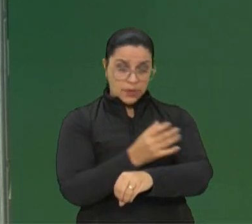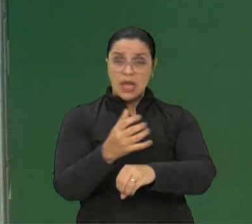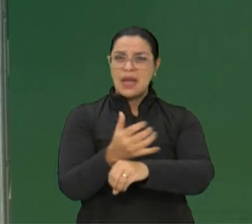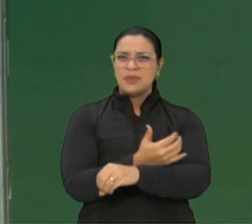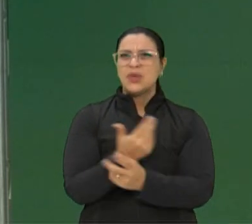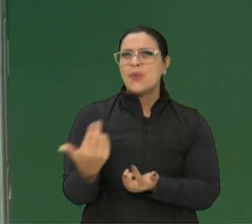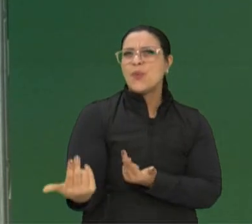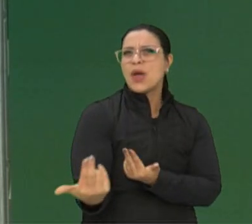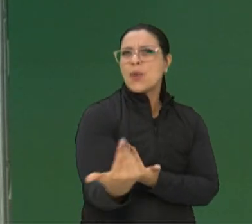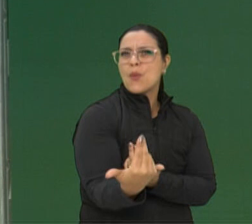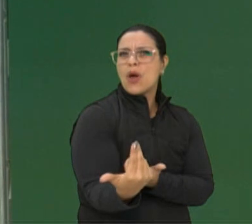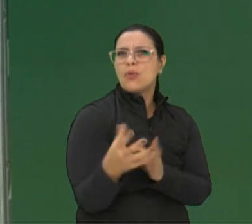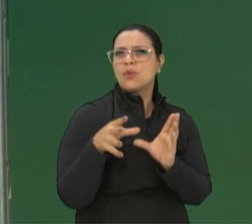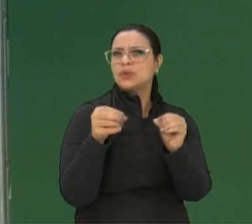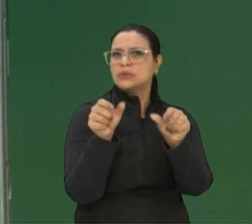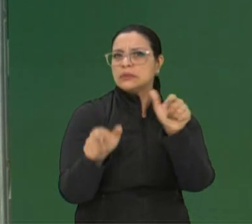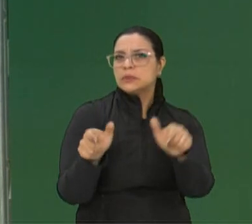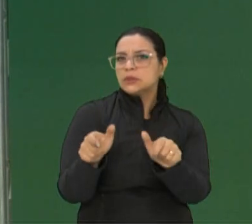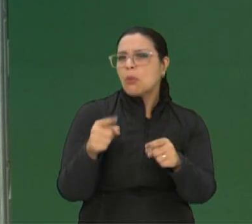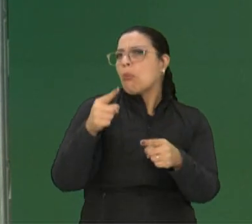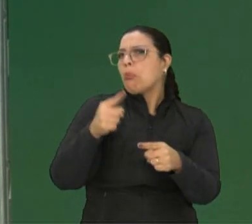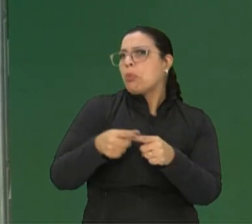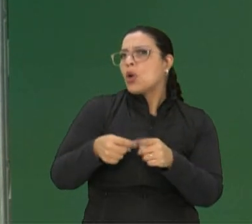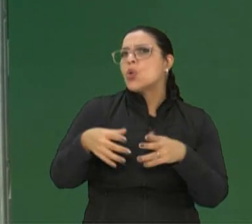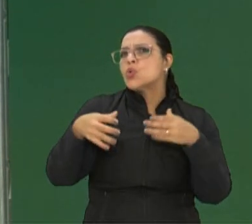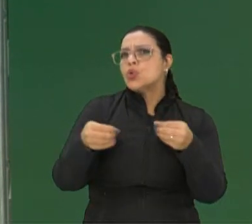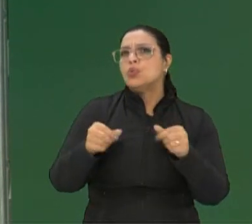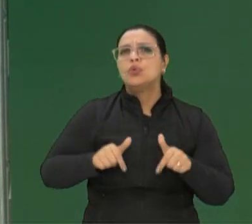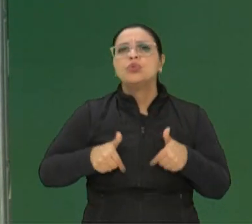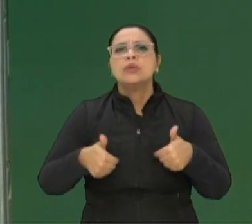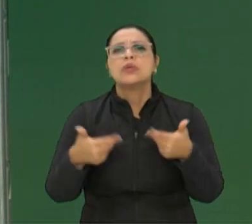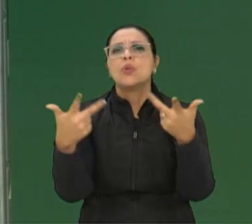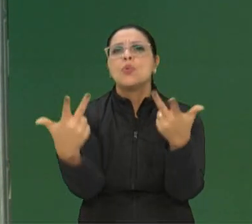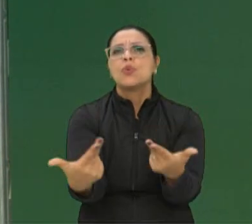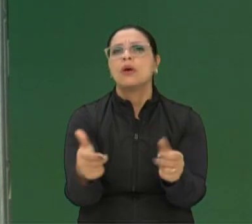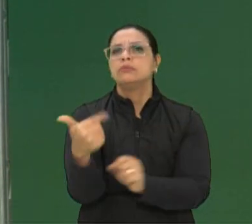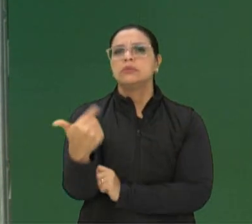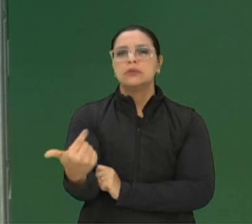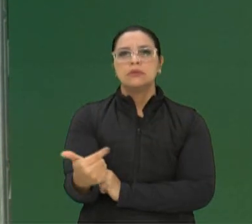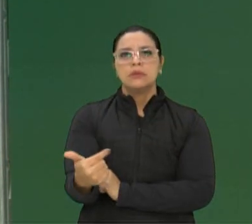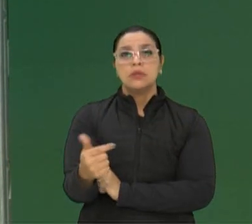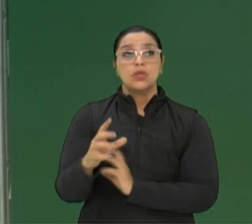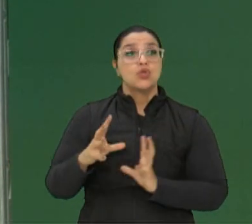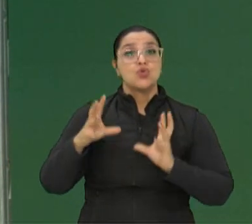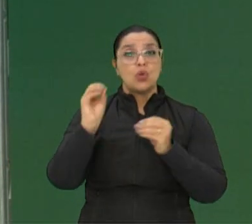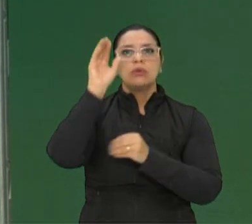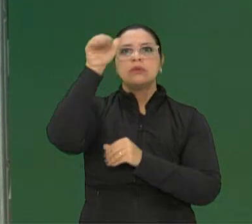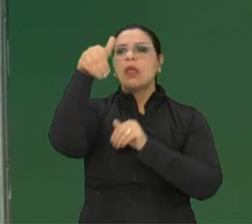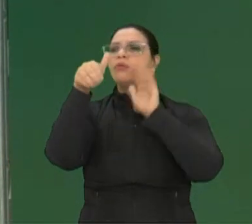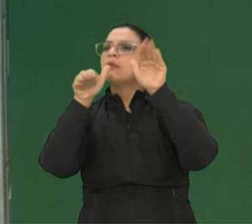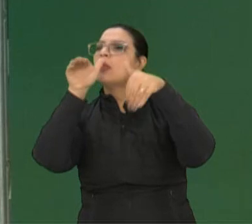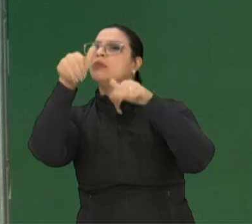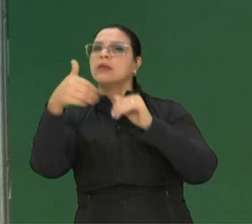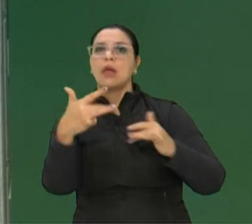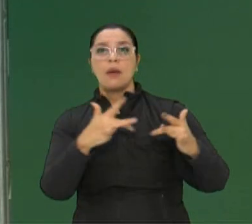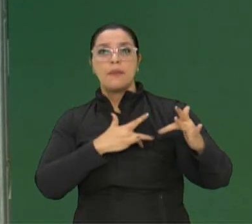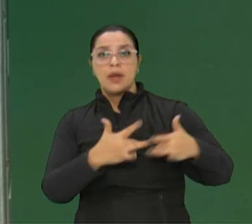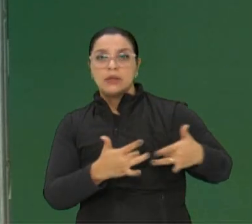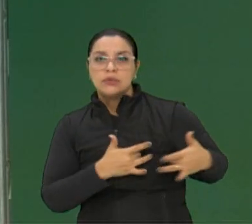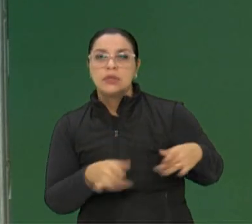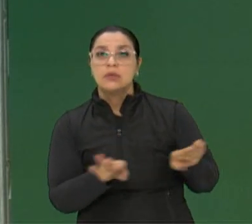igual em todo ser humano, por que todo mundo não age igual? Né? Já que todo mundo tem paixão e a